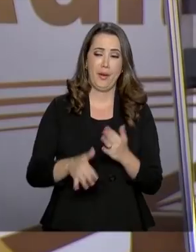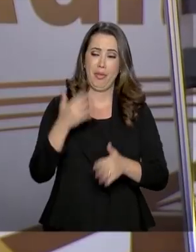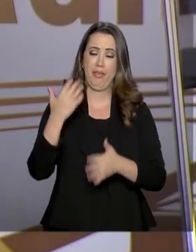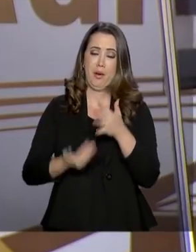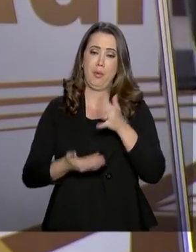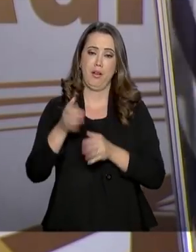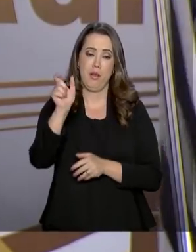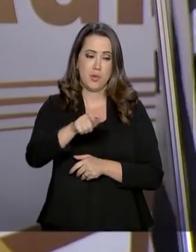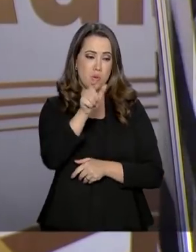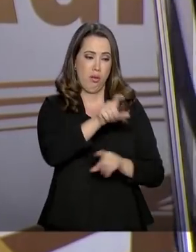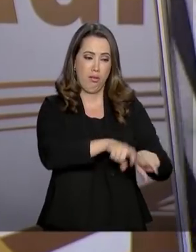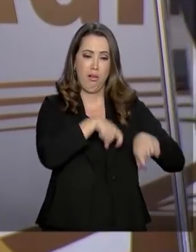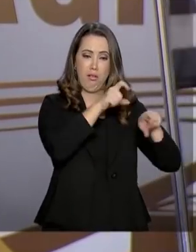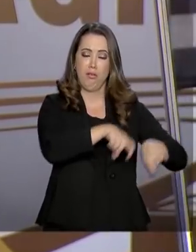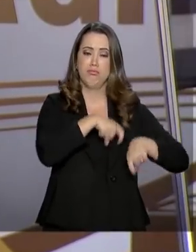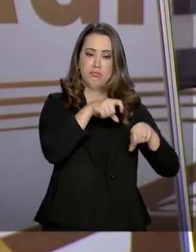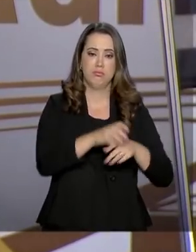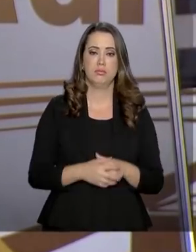produz.